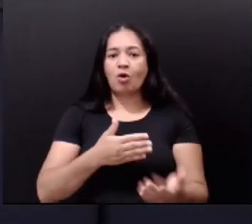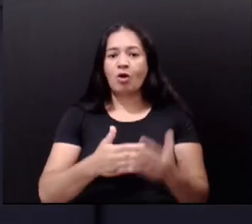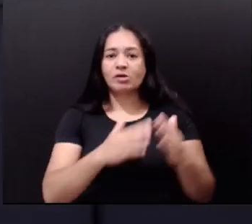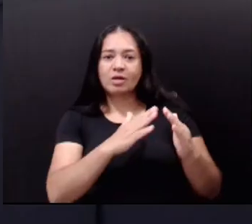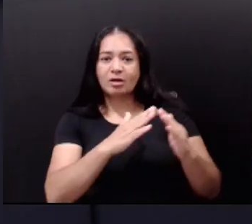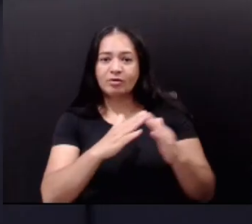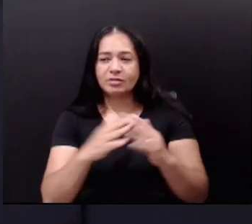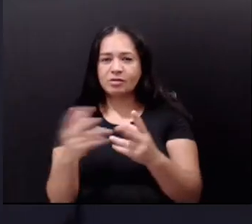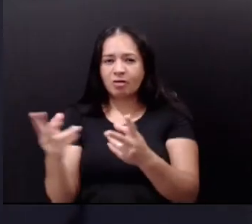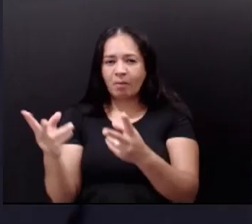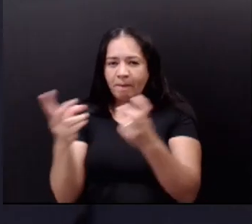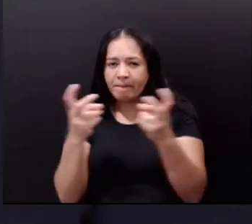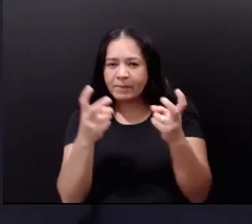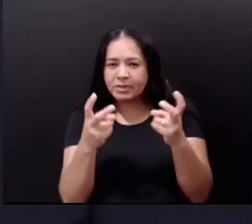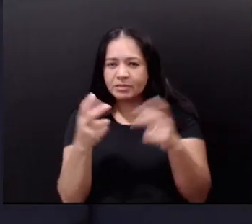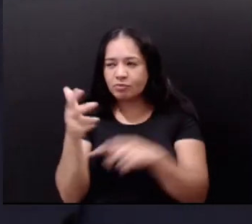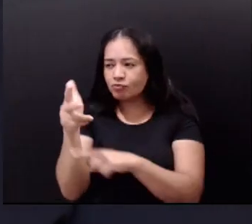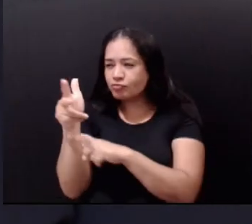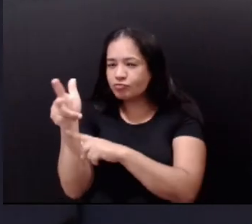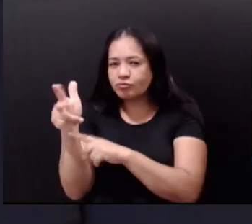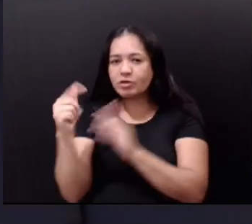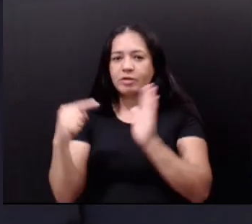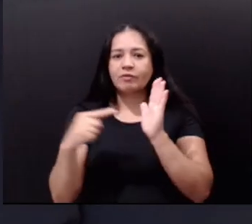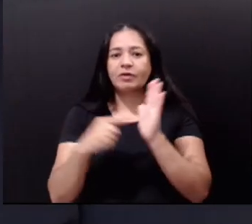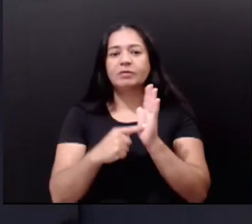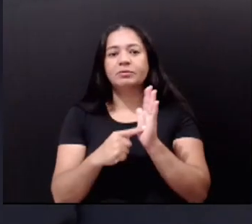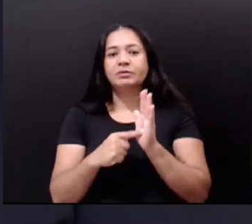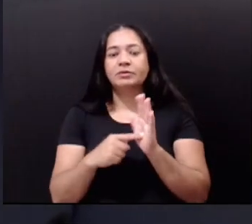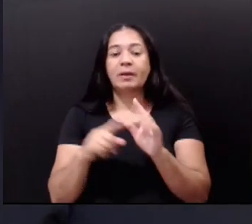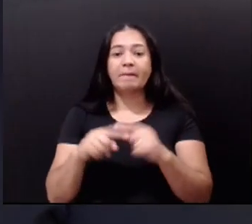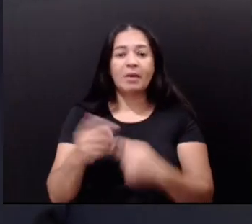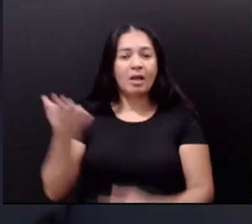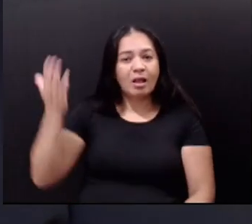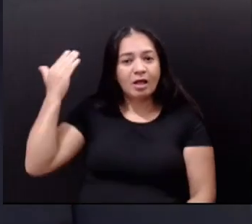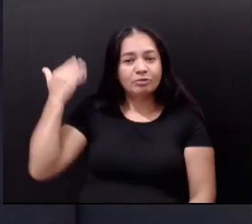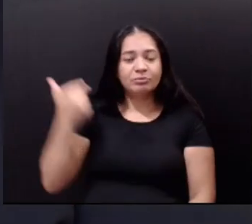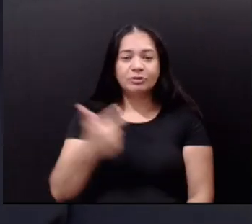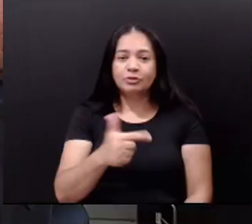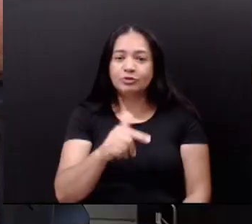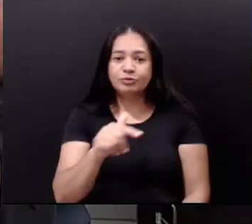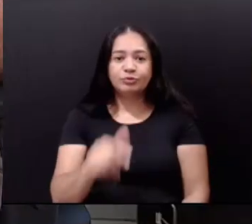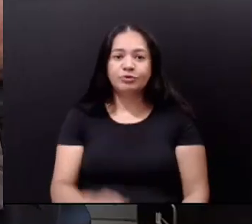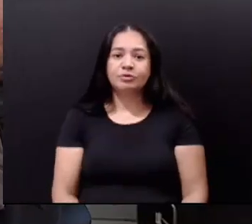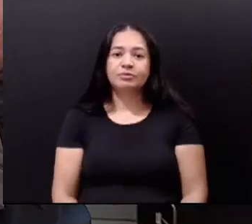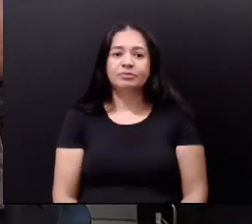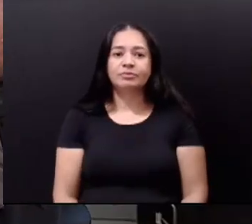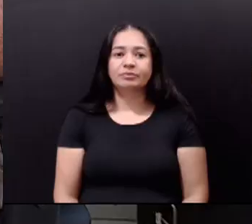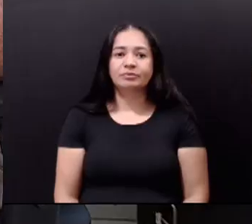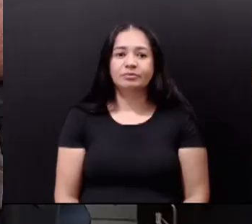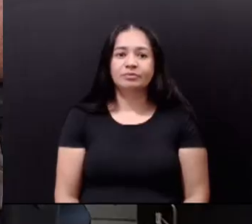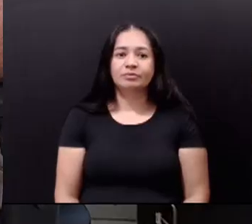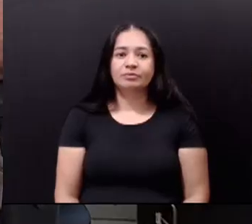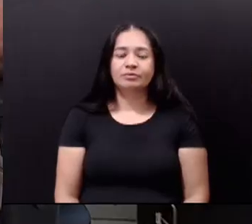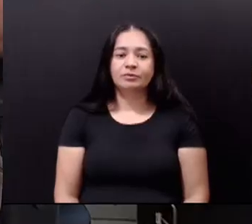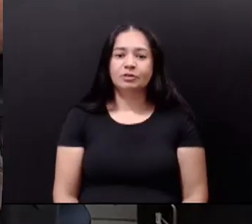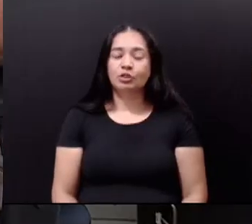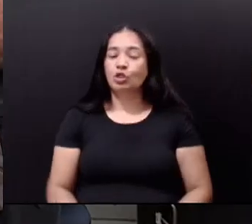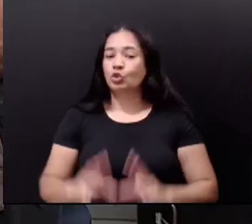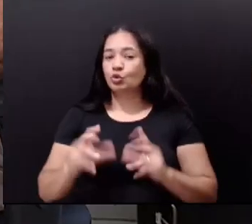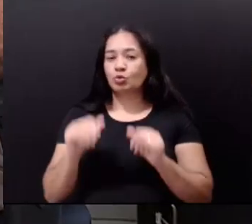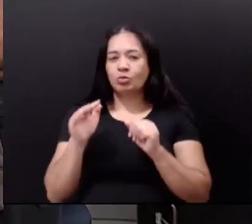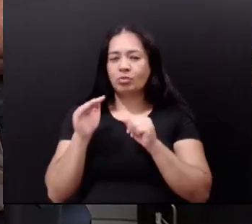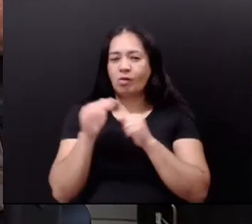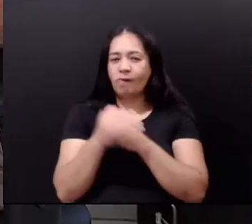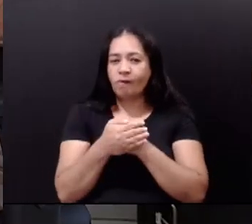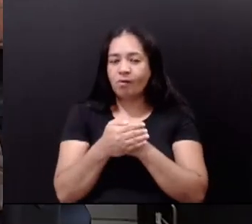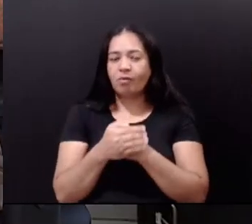filmar, fazer uma denúncia. Coisa que antigamente não tinha esses canais, não existiam, né? Ficava tudo oculto. Muita coisa ficava oculta, eu acredito que